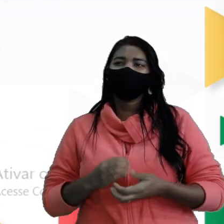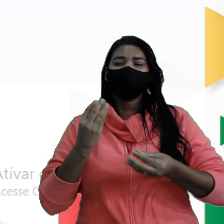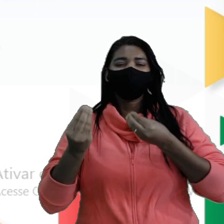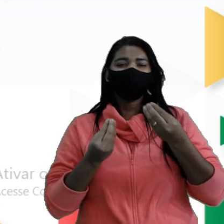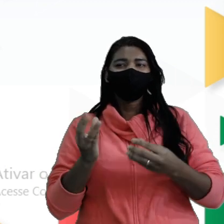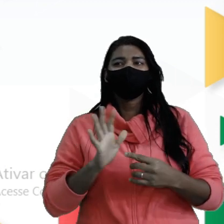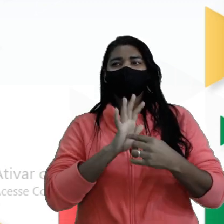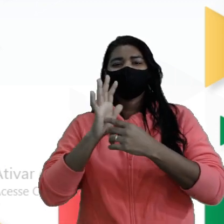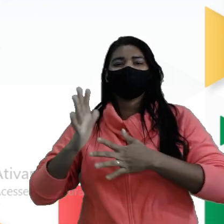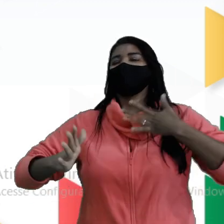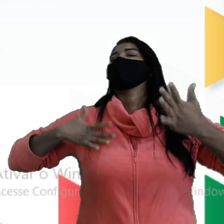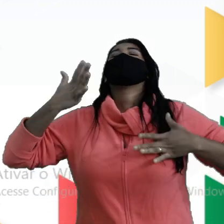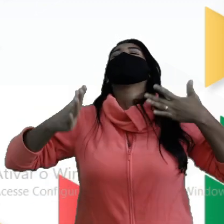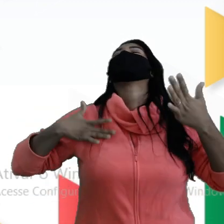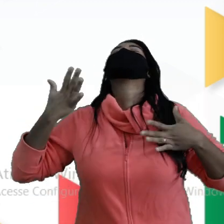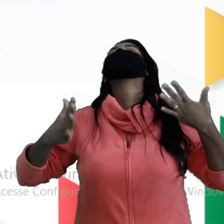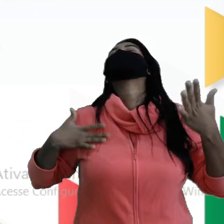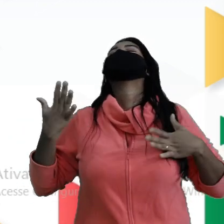seria, professora? Alegria,